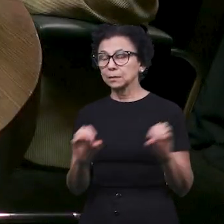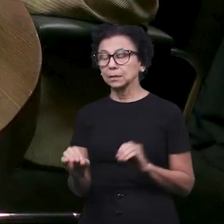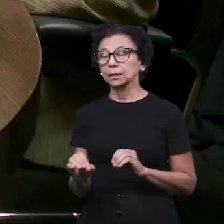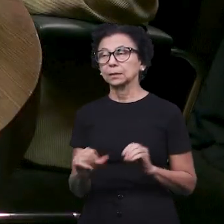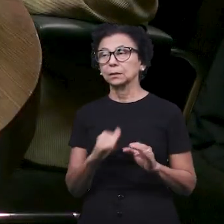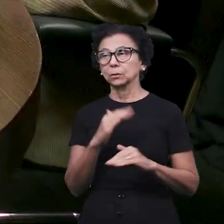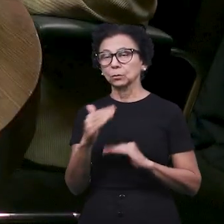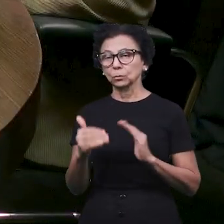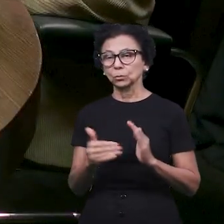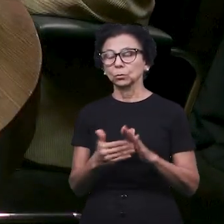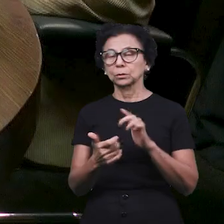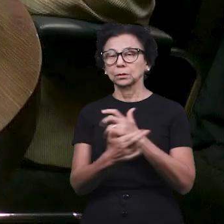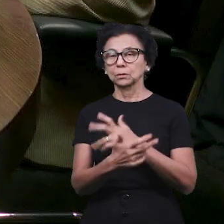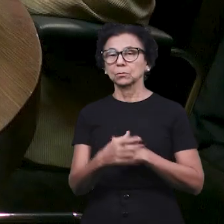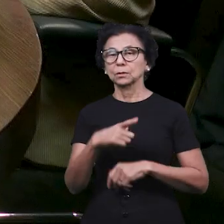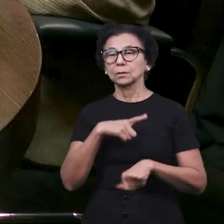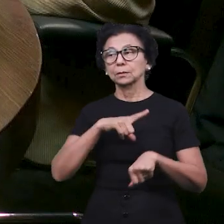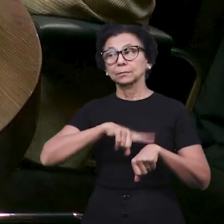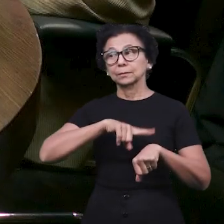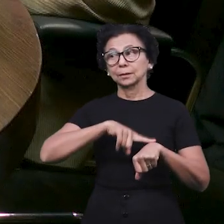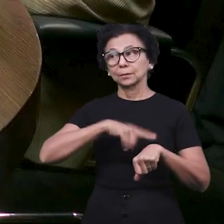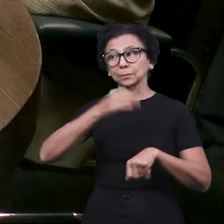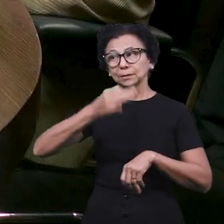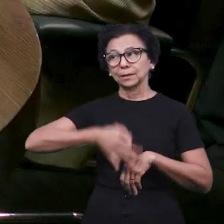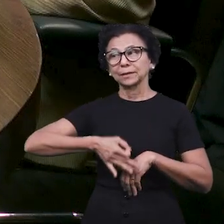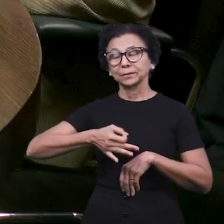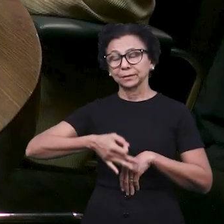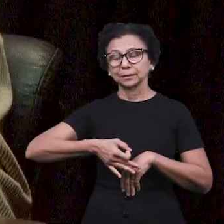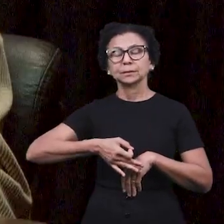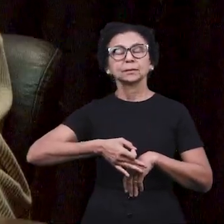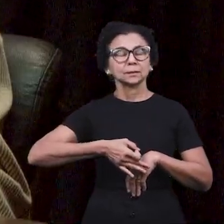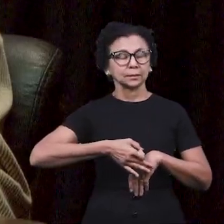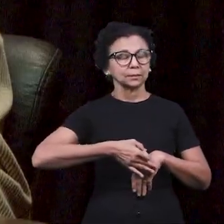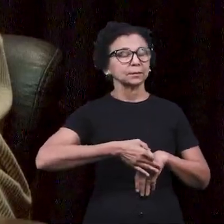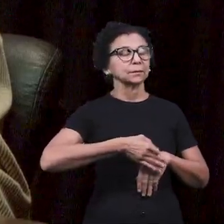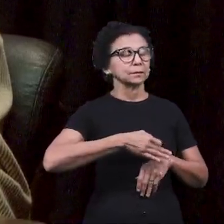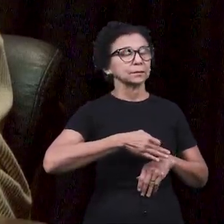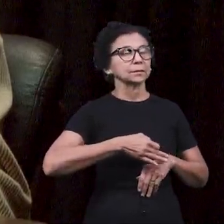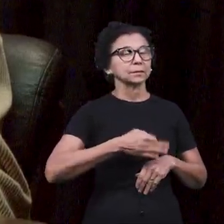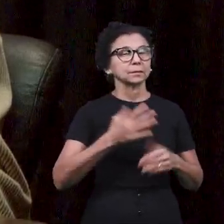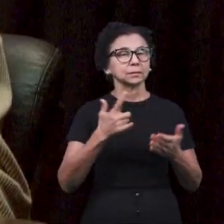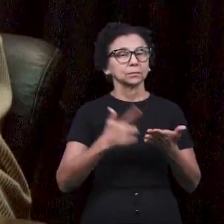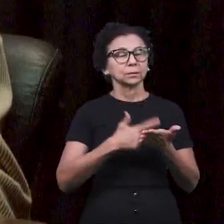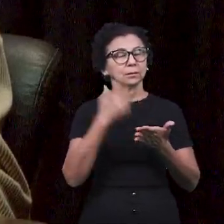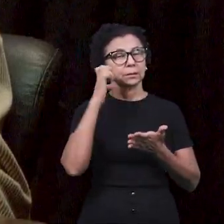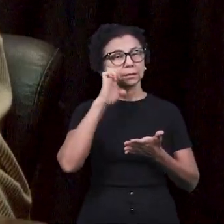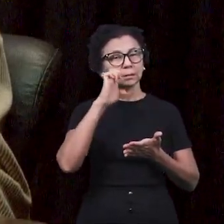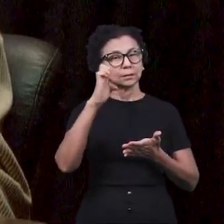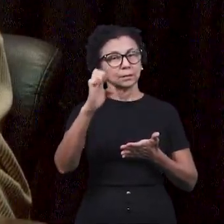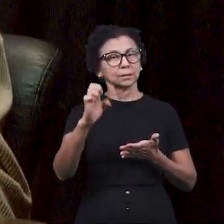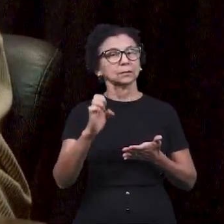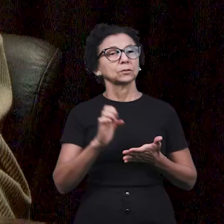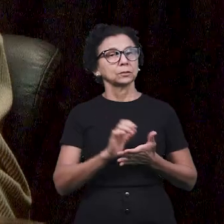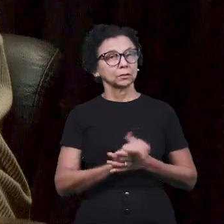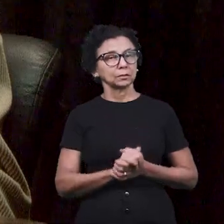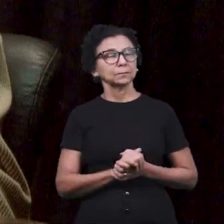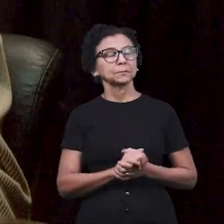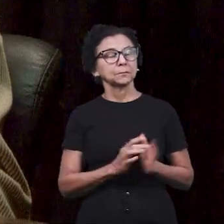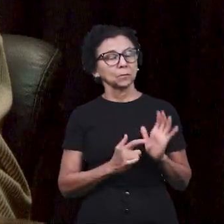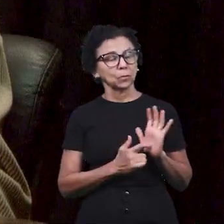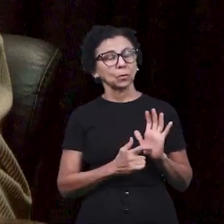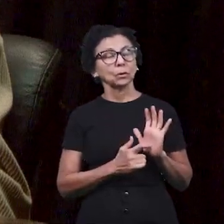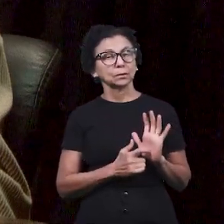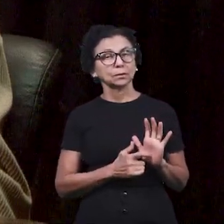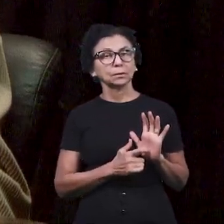que há um tempo para todas as coisas, não é verdade? Isso, lá em Eclesiastes fala que há tempo para tudo, né? E é